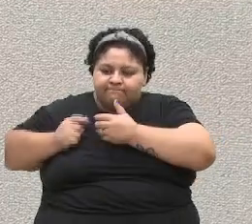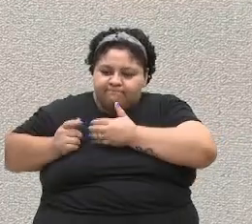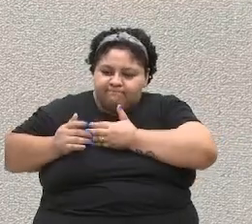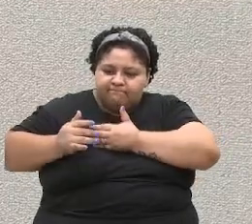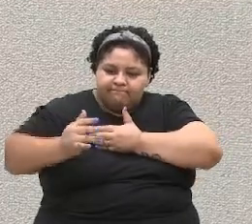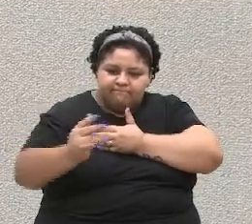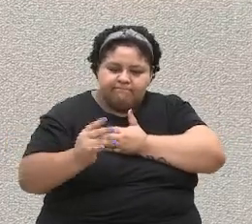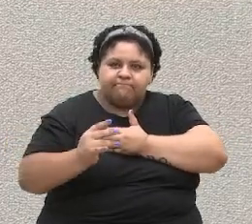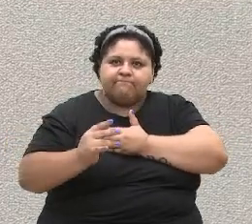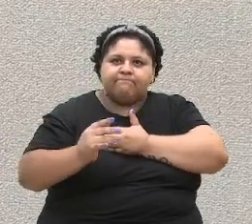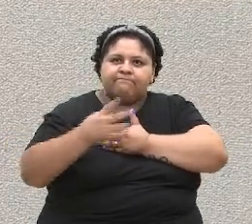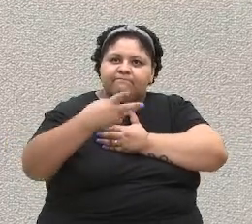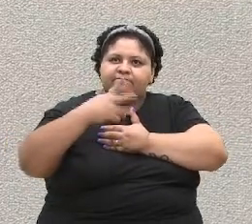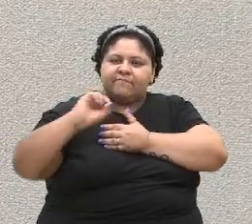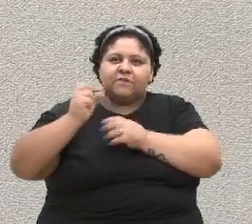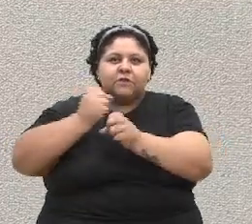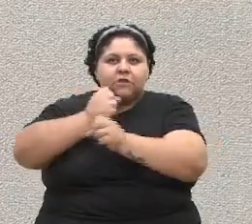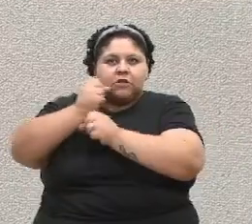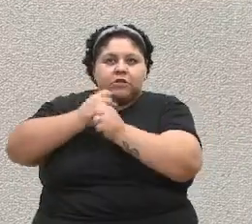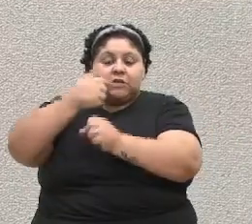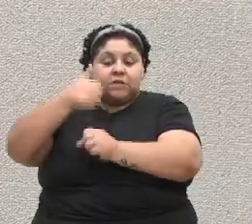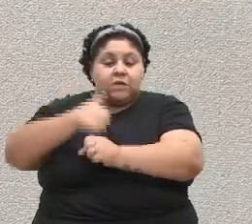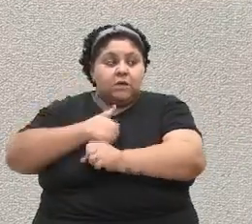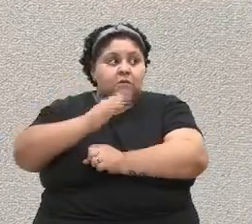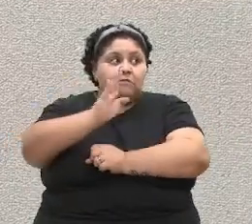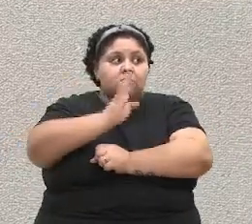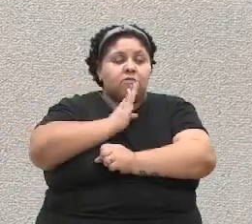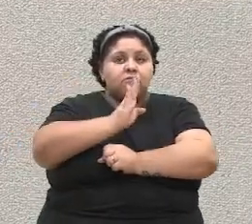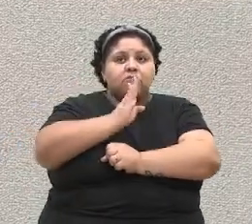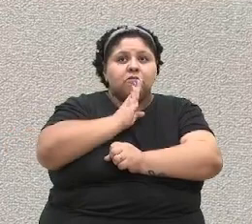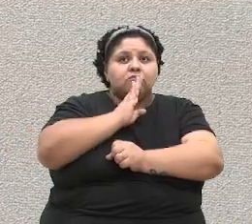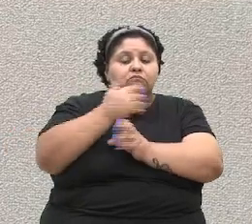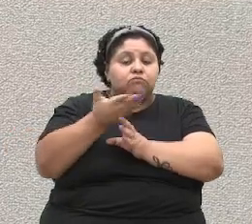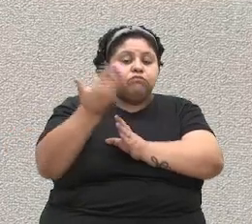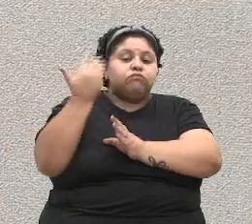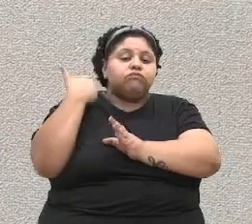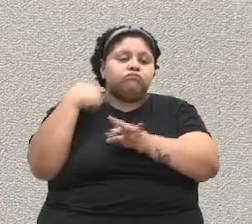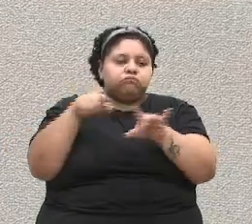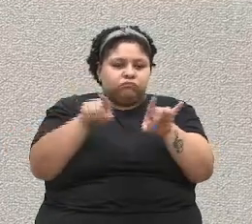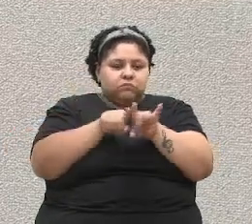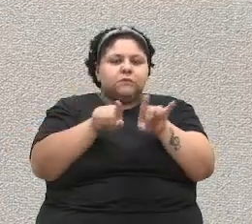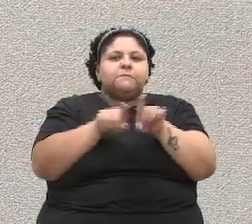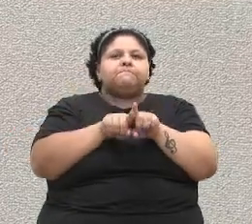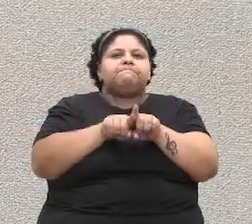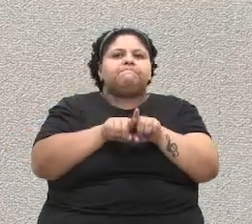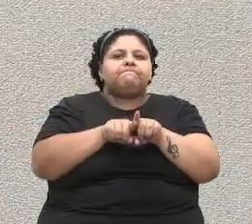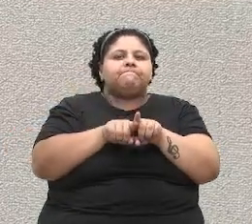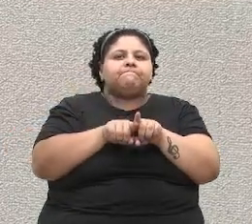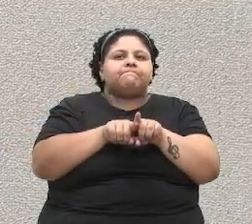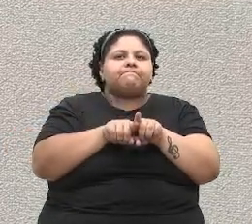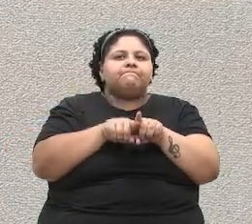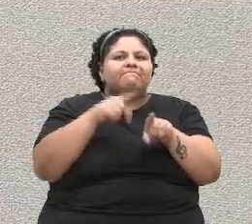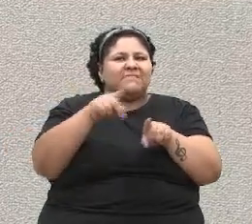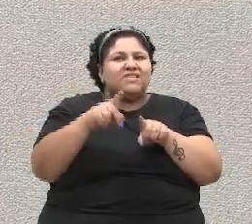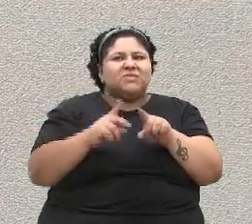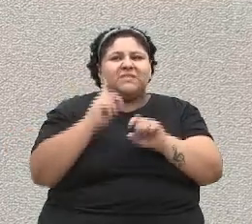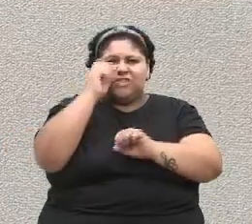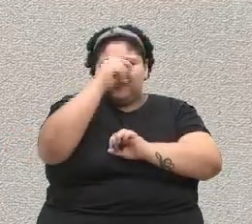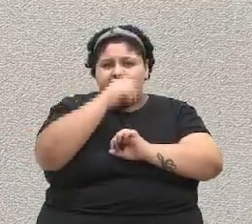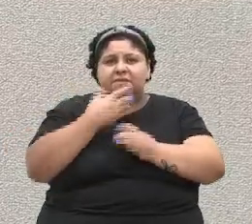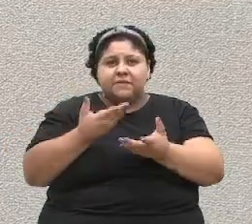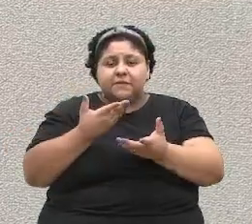desses seus 20 anos que eu o conheço e anteriormente também, apesar das suas